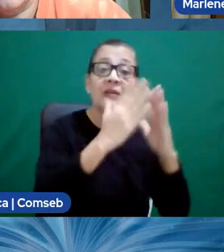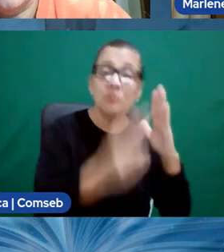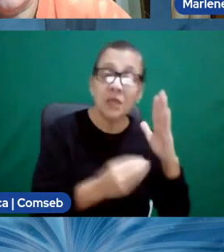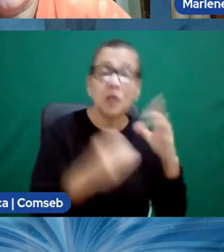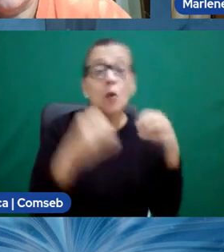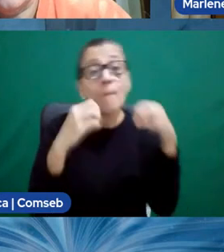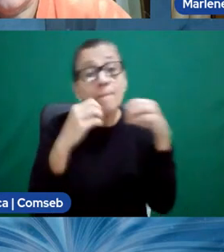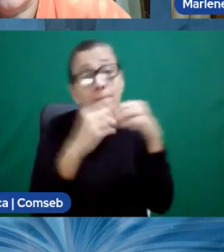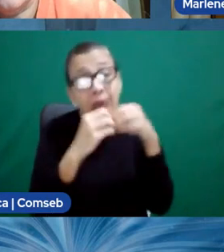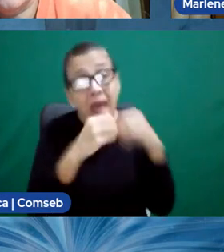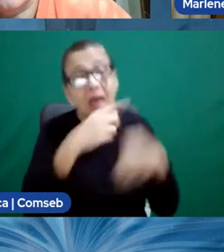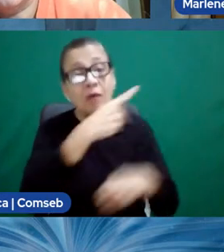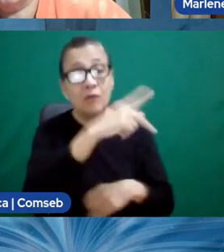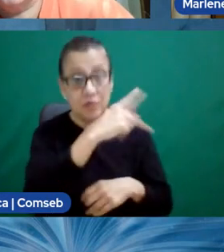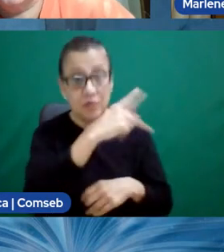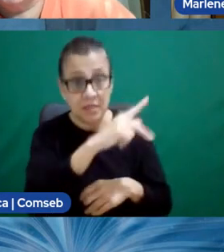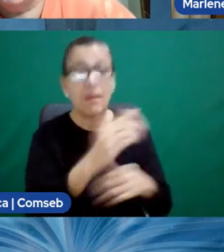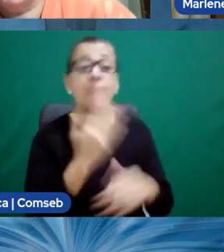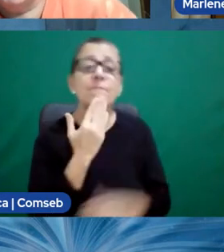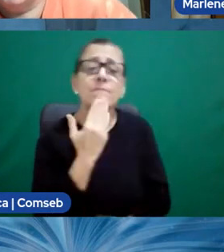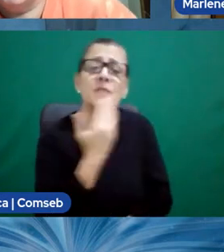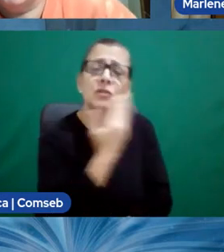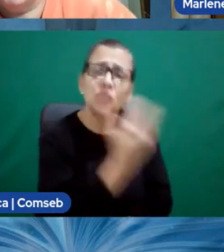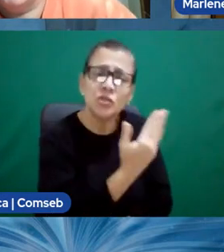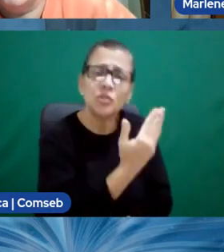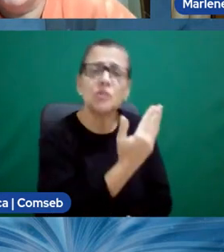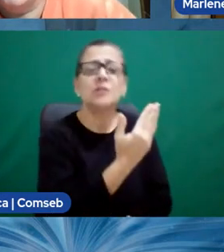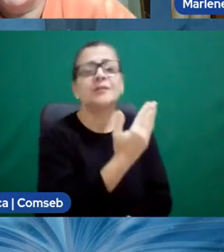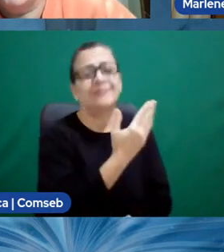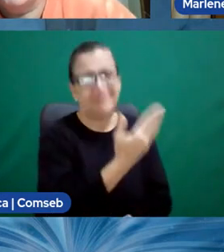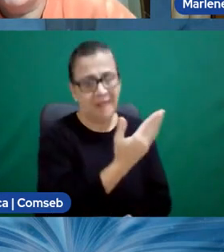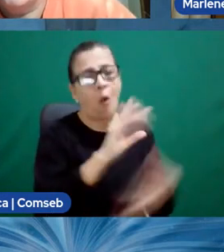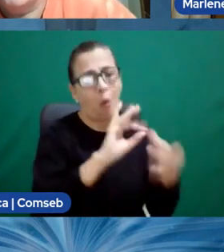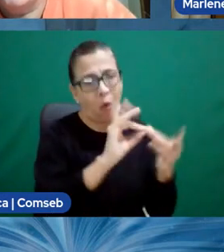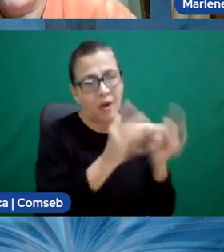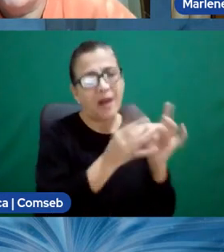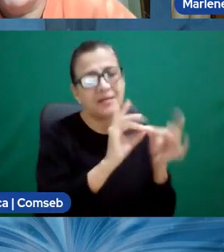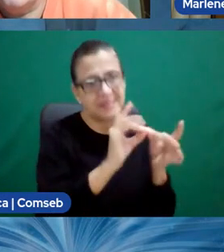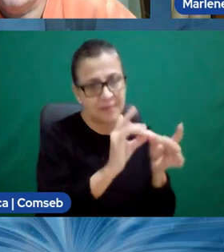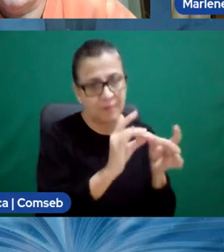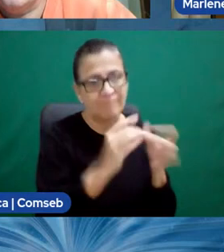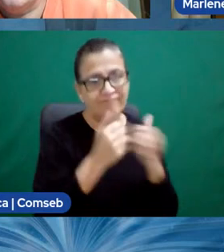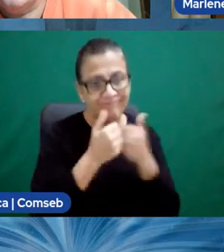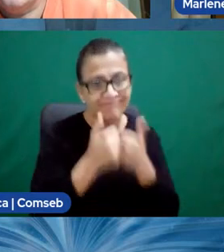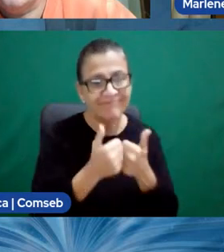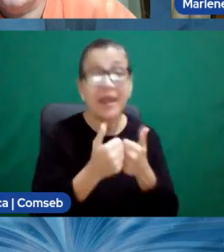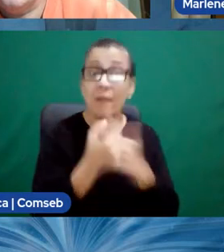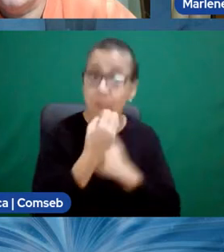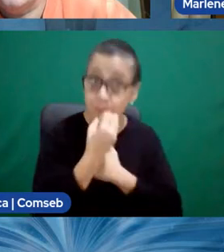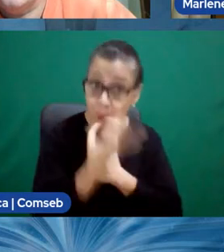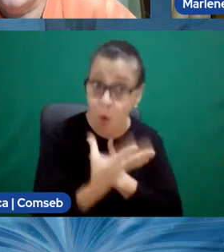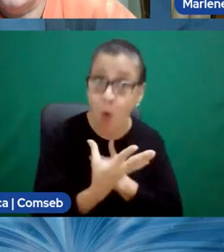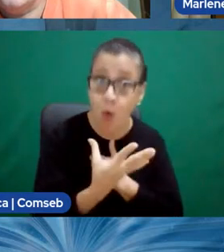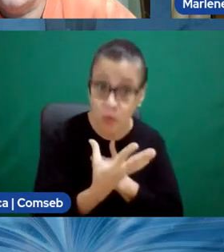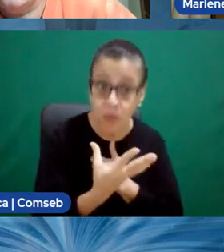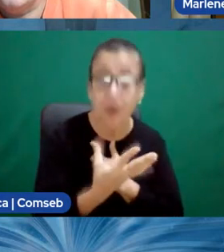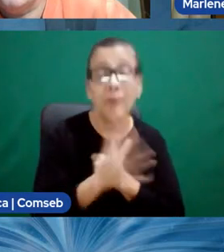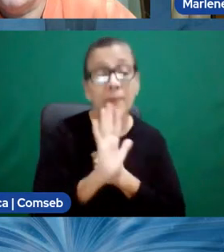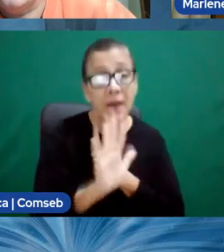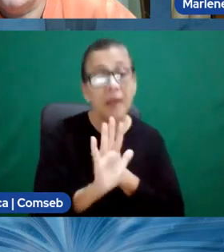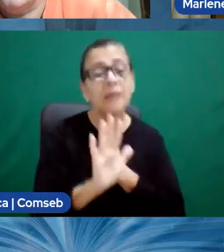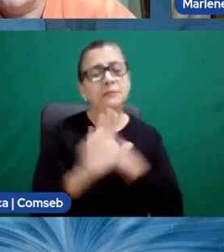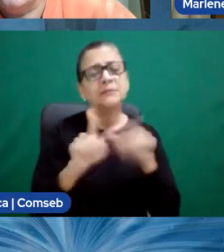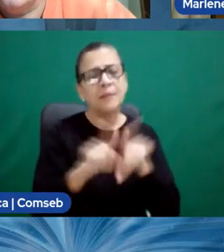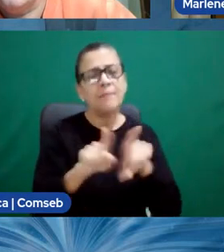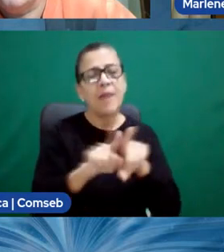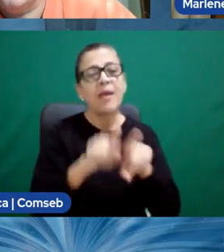vocês, para, então, pedir, fazer esses pedidos de oração, que é muito bom e naturalmente... A